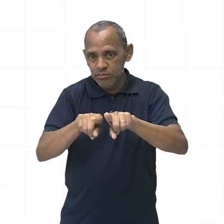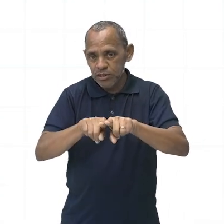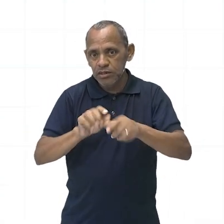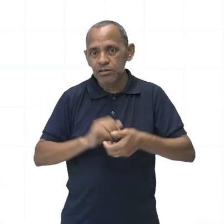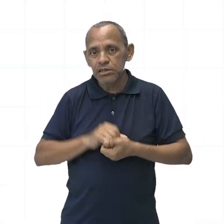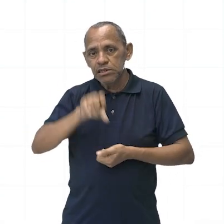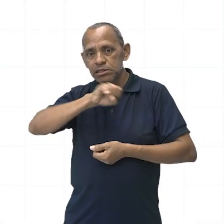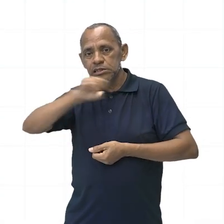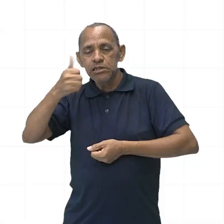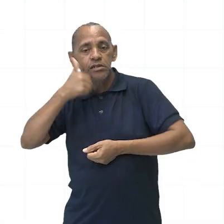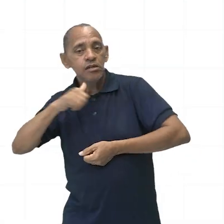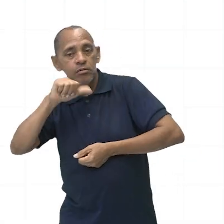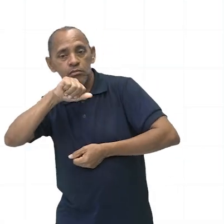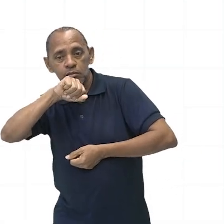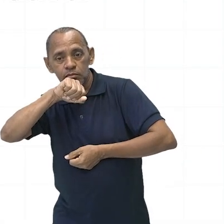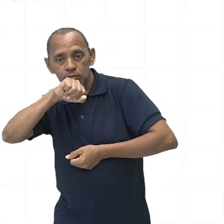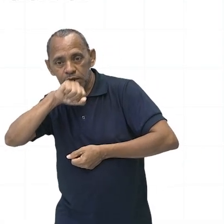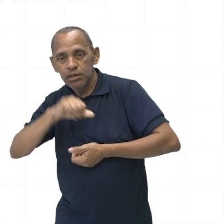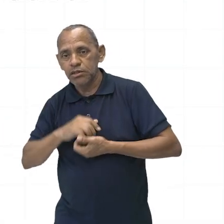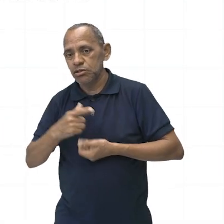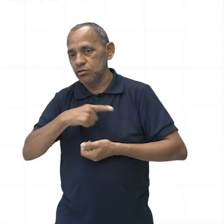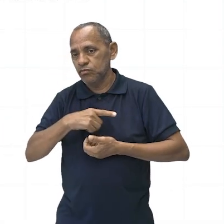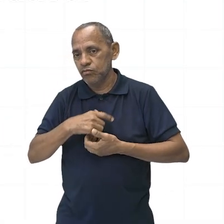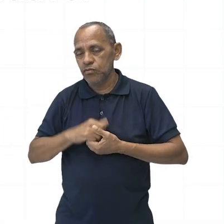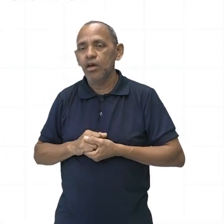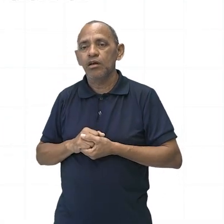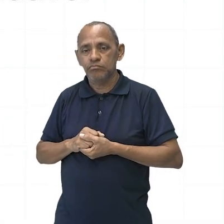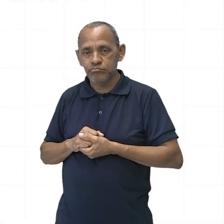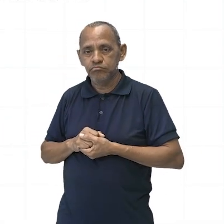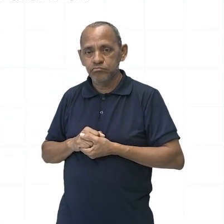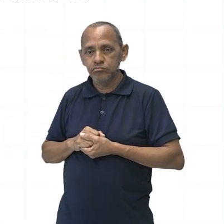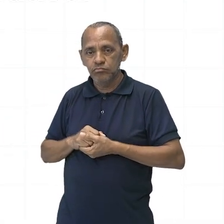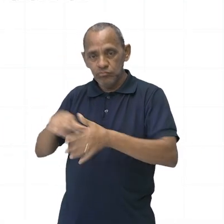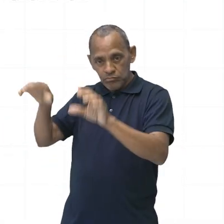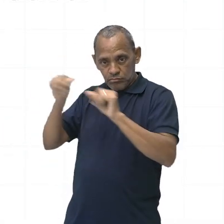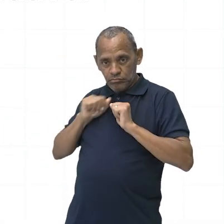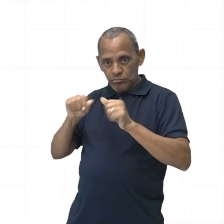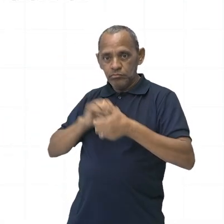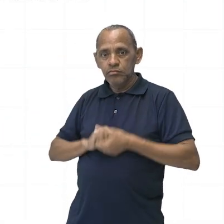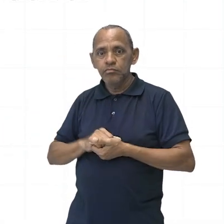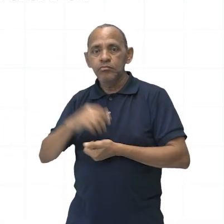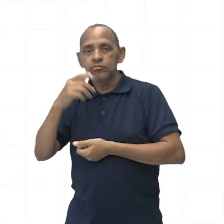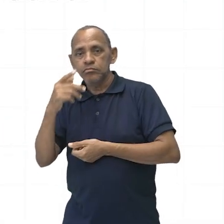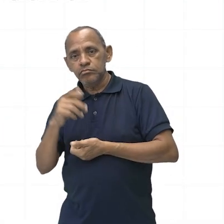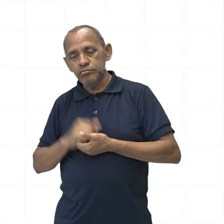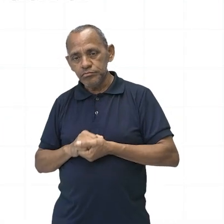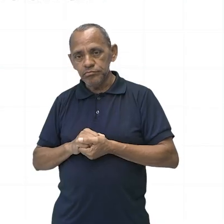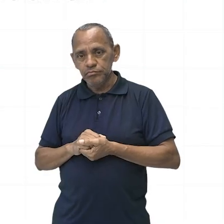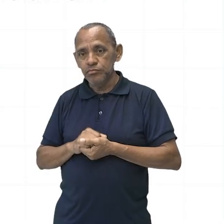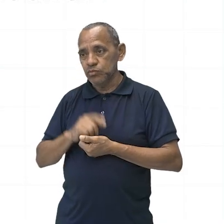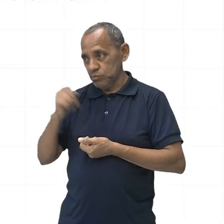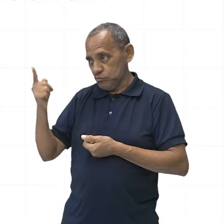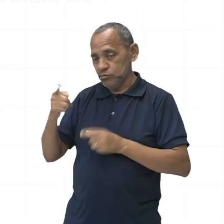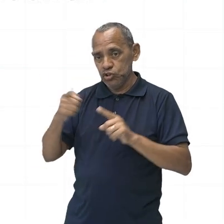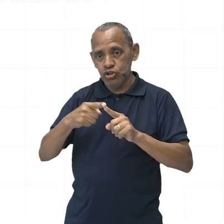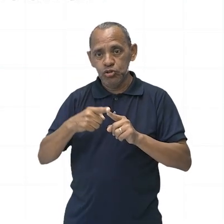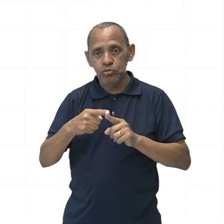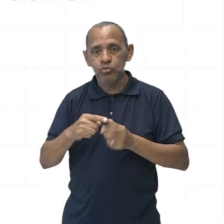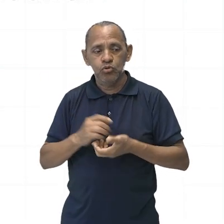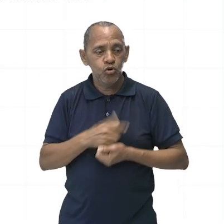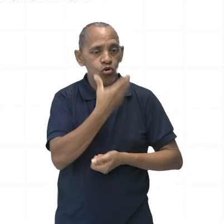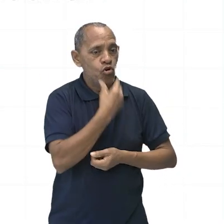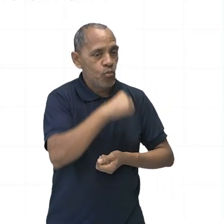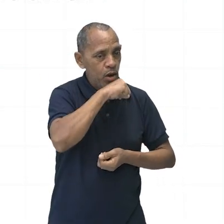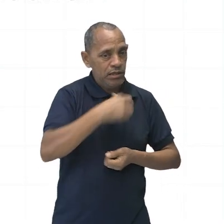Se uma mãe for portadora da mutação no gene BTK e o pai for saudável, a probabilidade